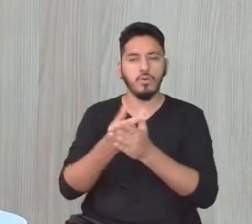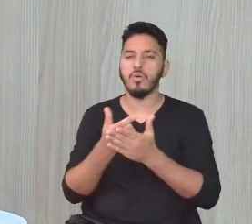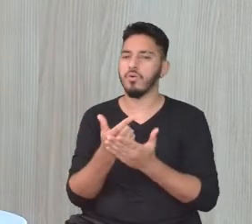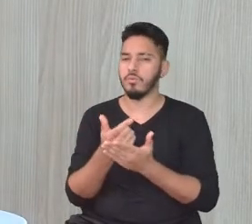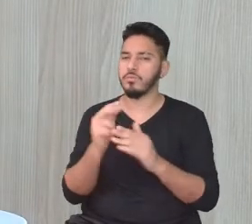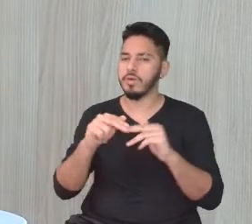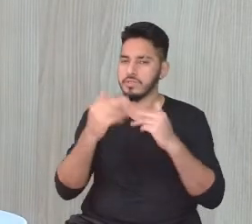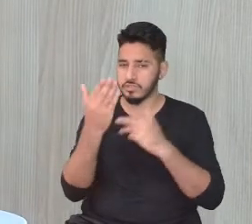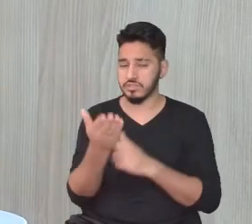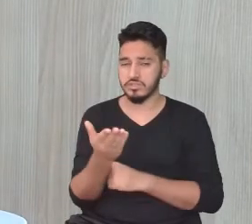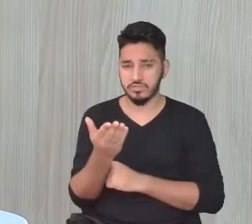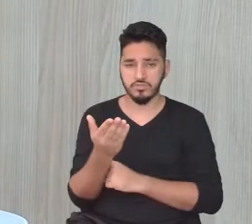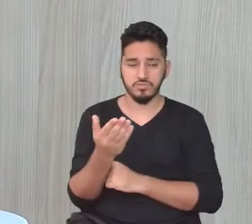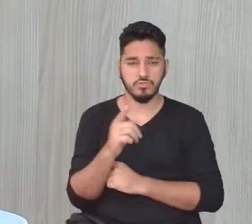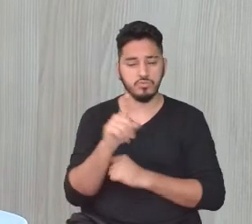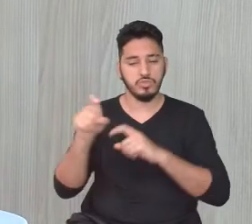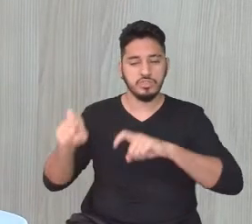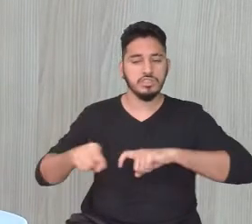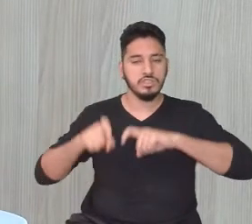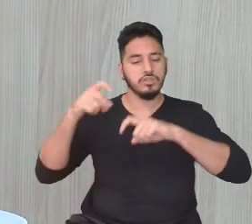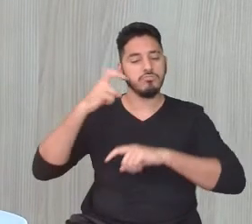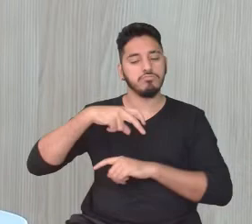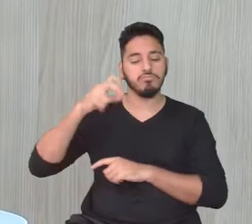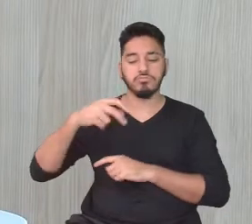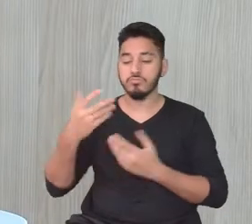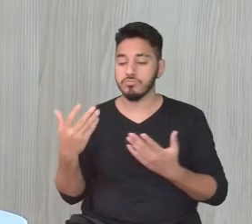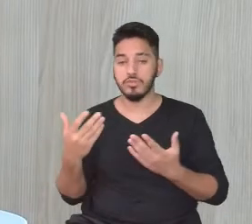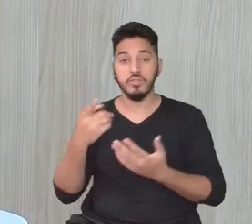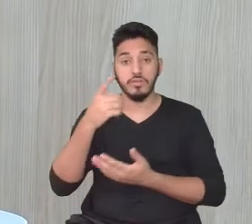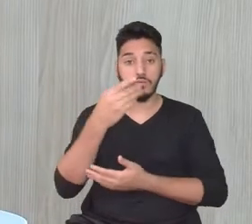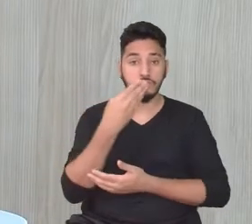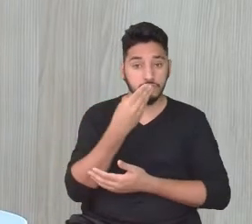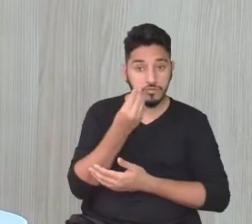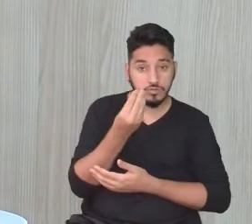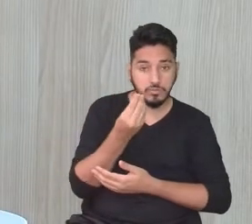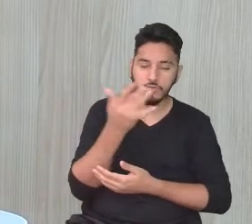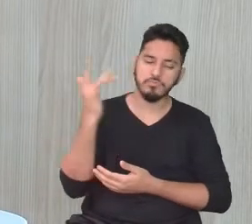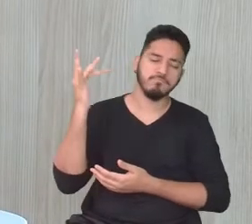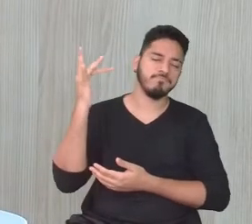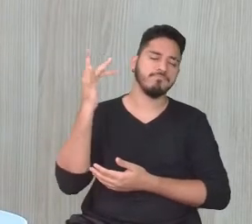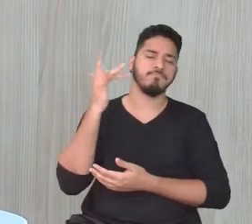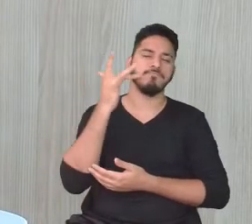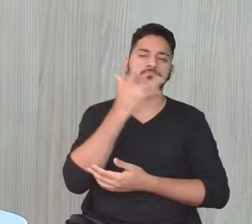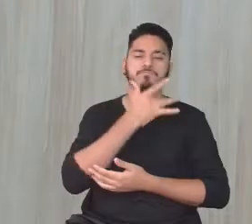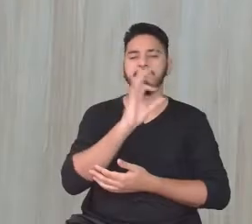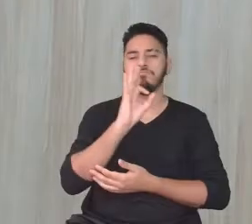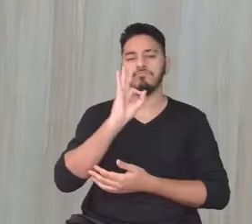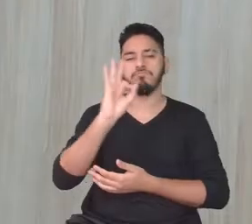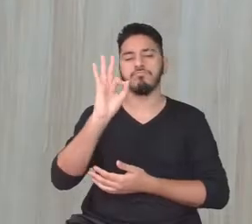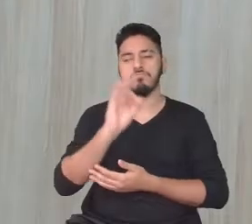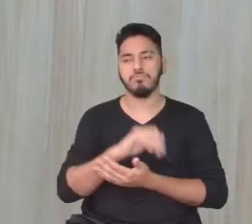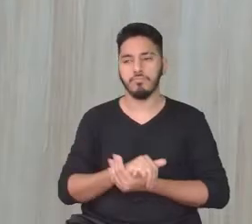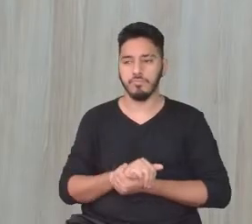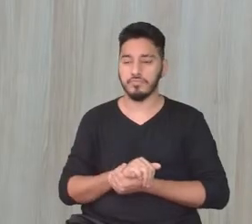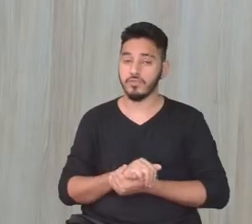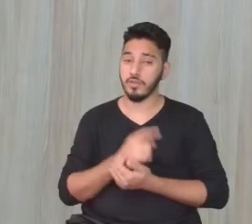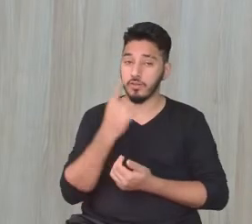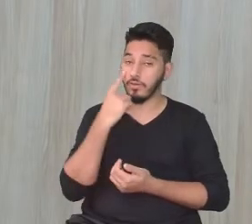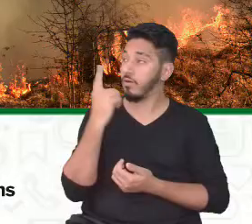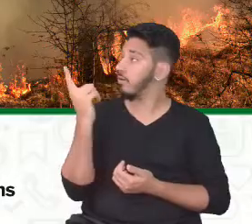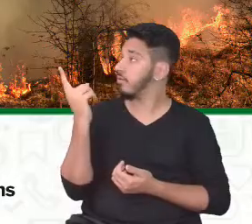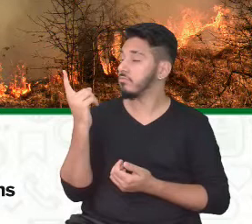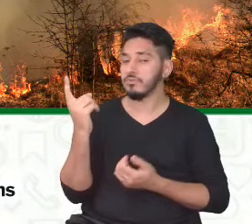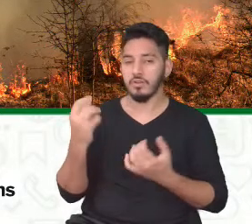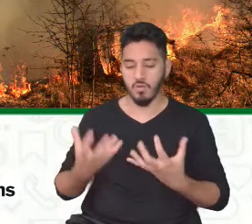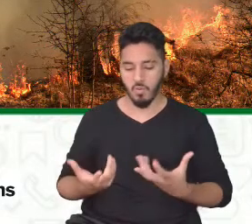pessoal que planta lá no sítio não sei se tu já vem com sabor vem é gostoso chefe cima né É aí tem também a questão